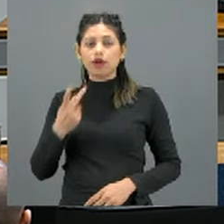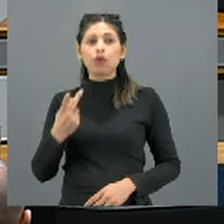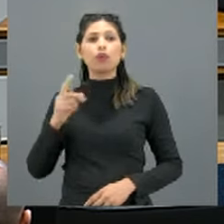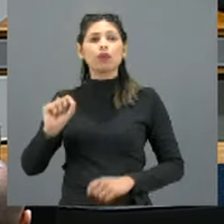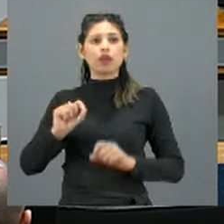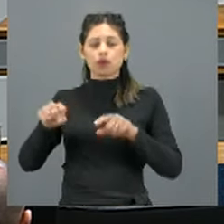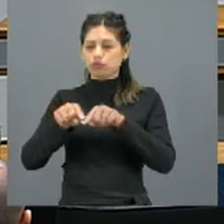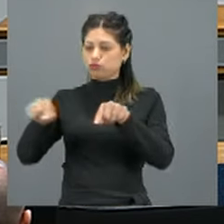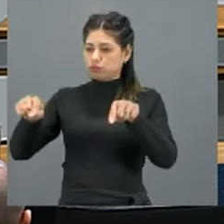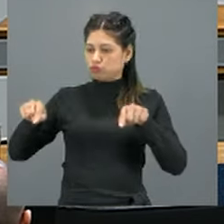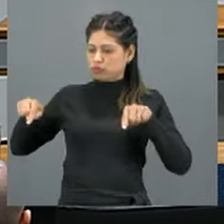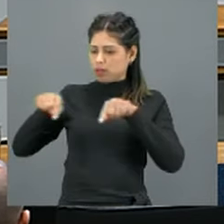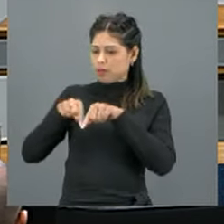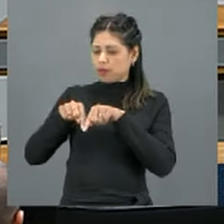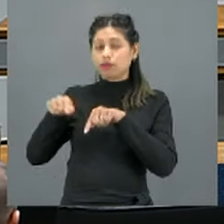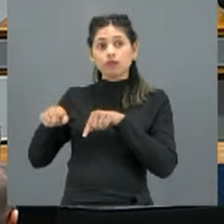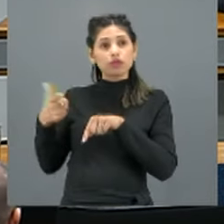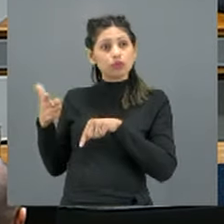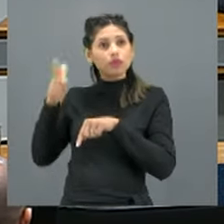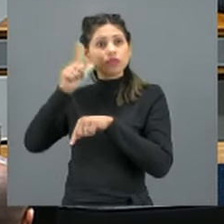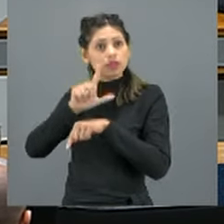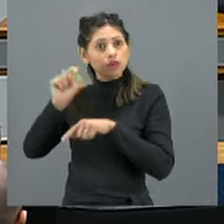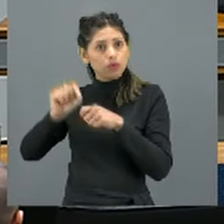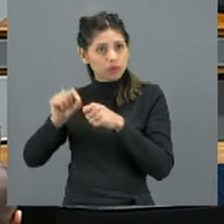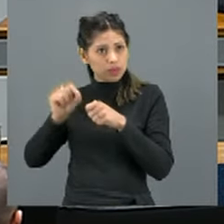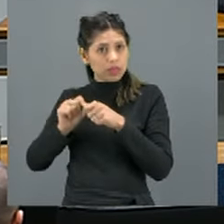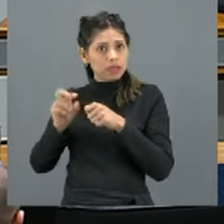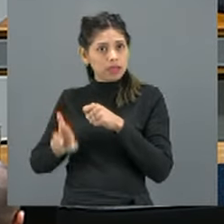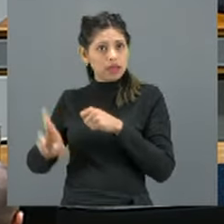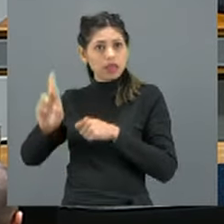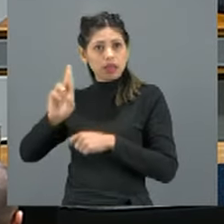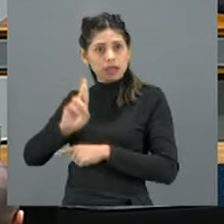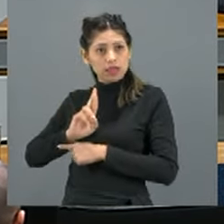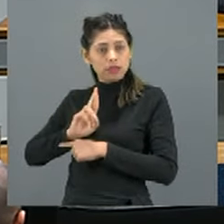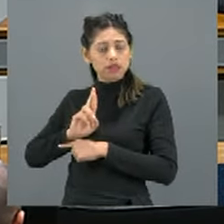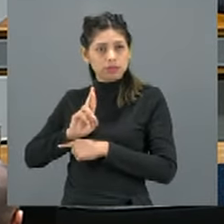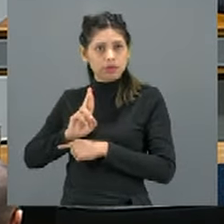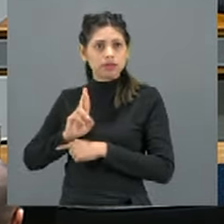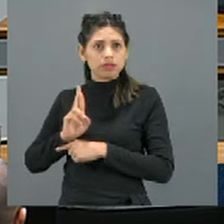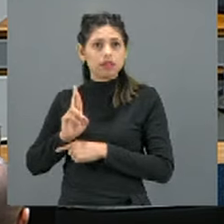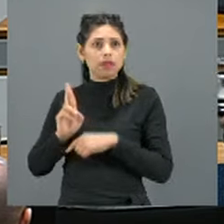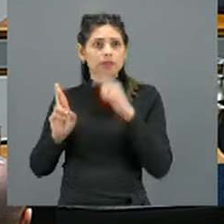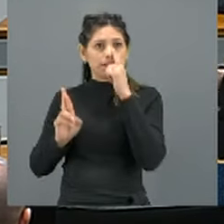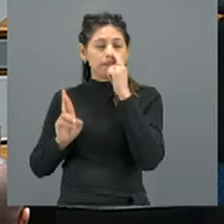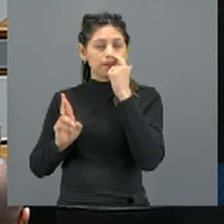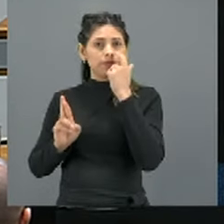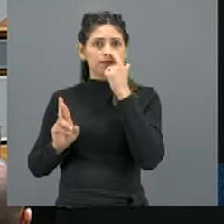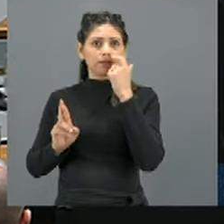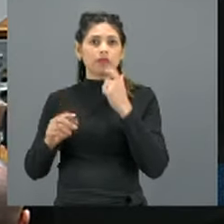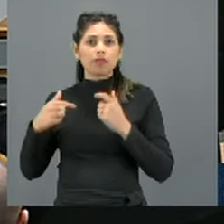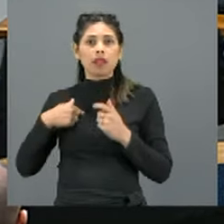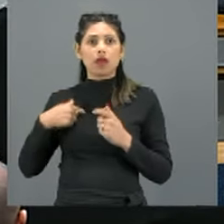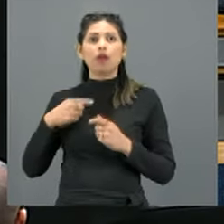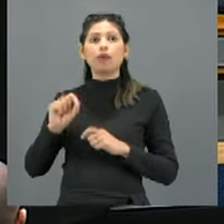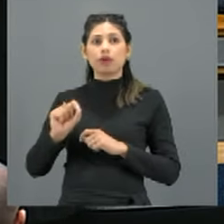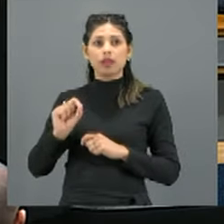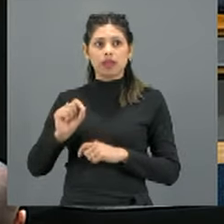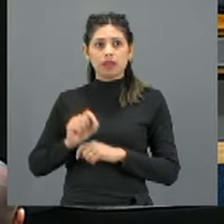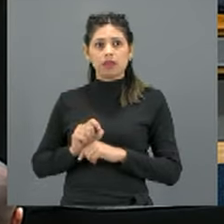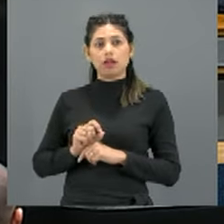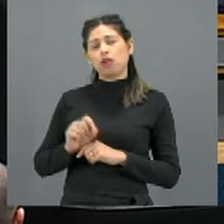Para que o senhor possa incorporar, quando for responder ao Mauro, eu venho dizendo que não adianta muito, claro que